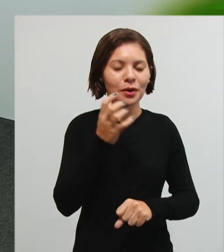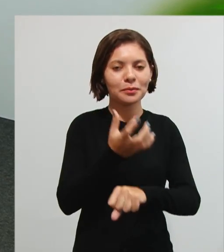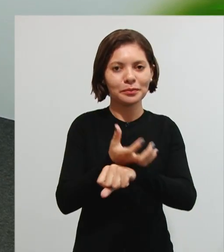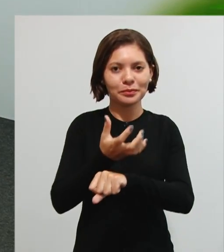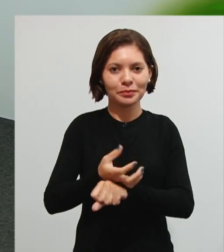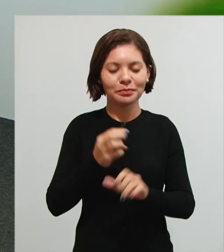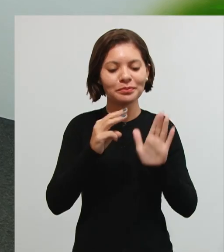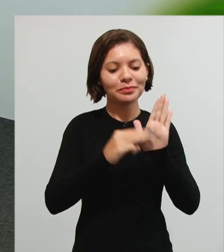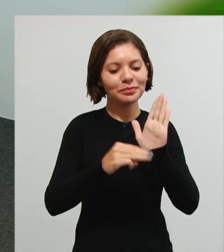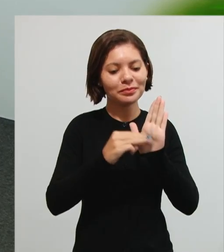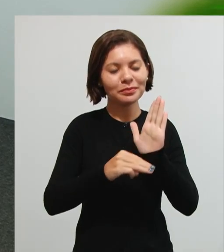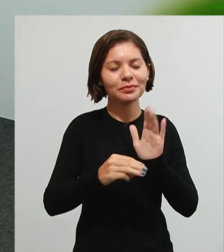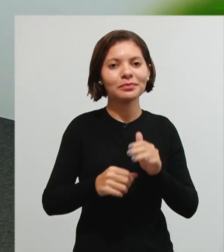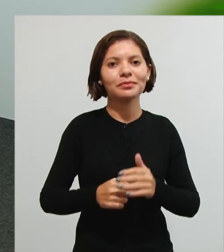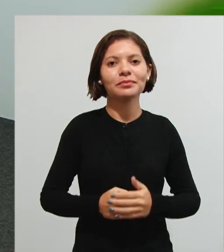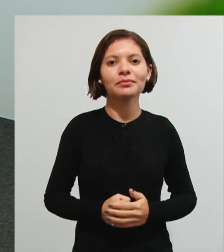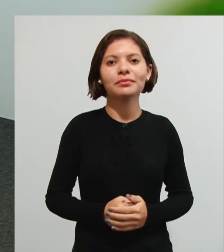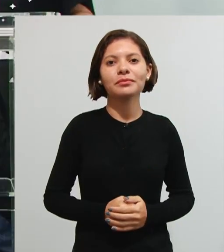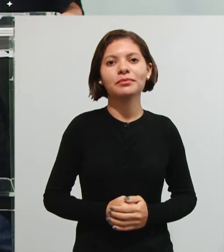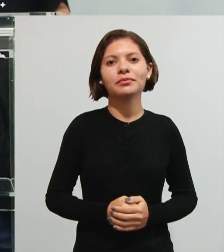disciplina de metodologia.